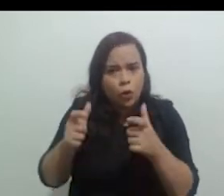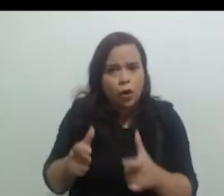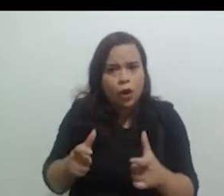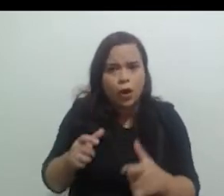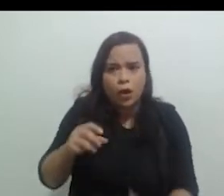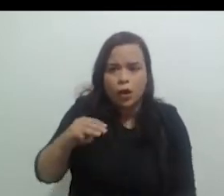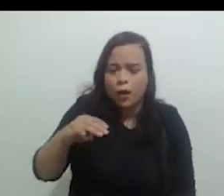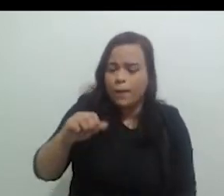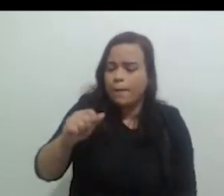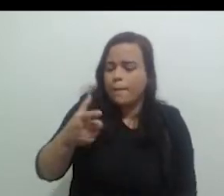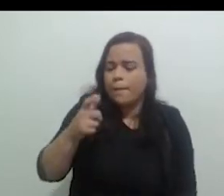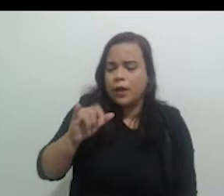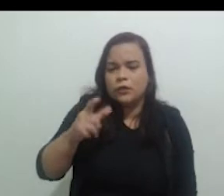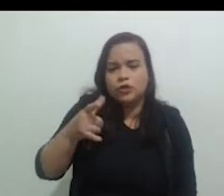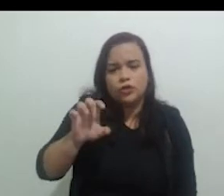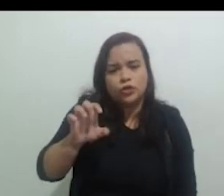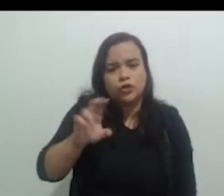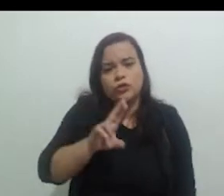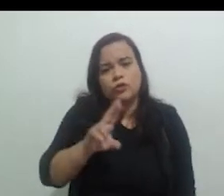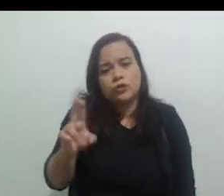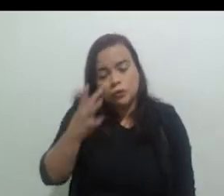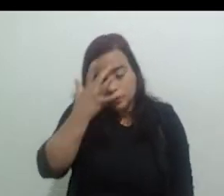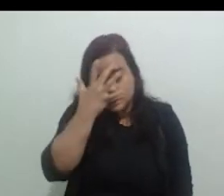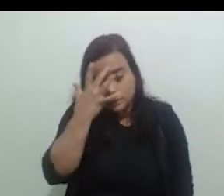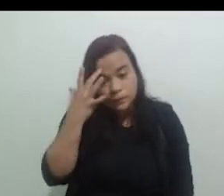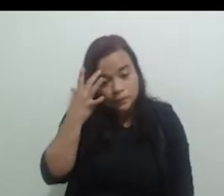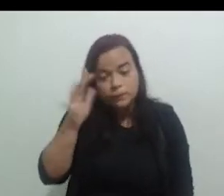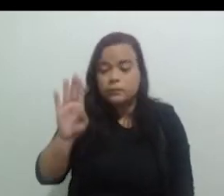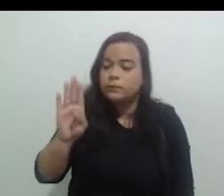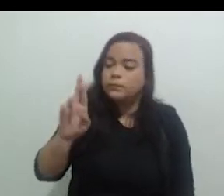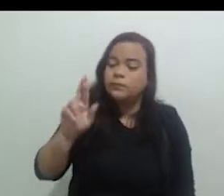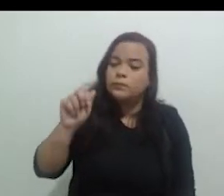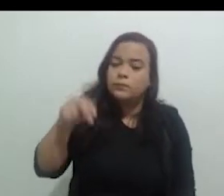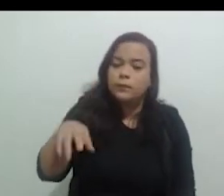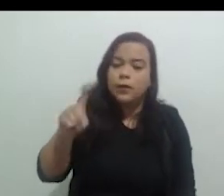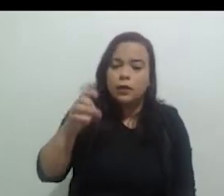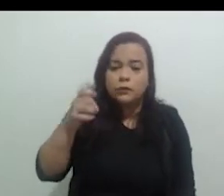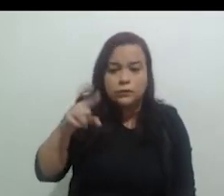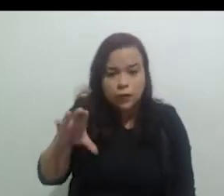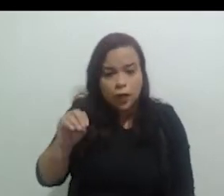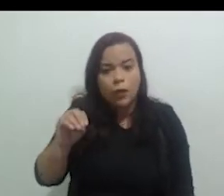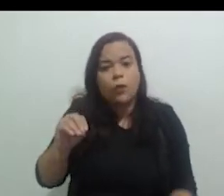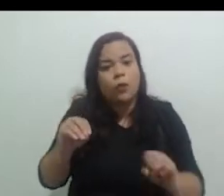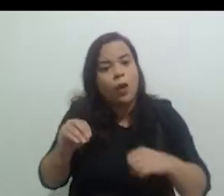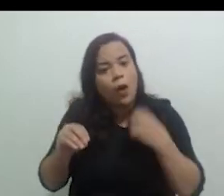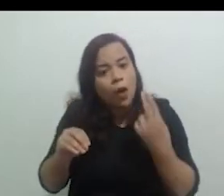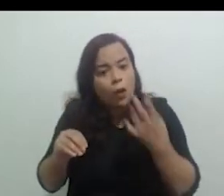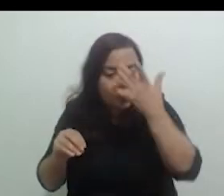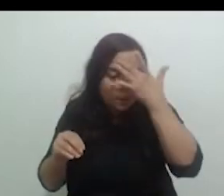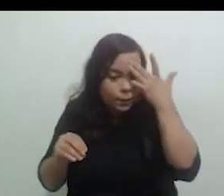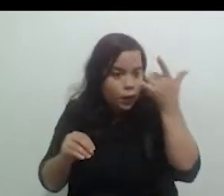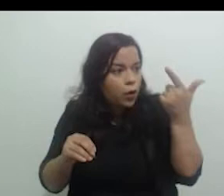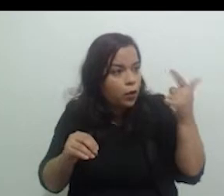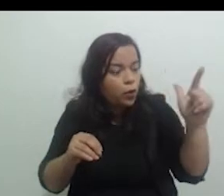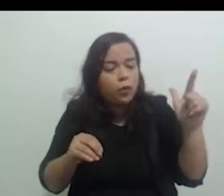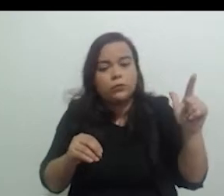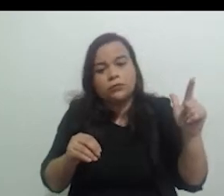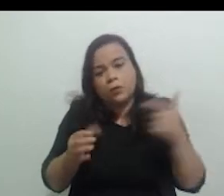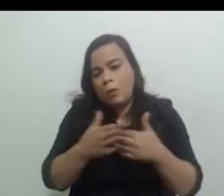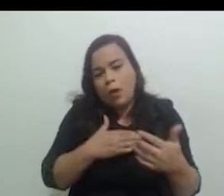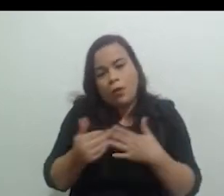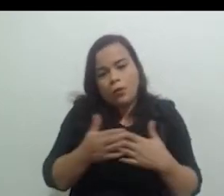senhor secretário Fernando Brandão ou qualquer outra pessoa. O processo